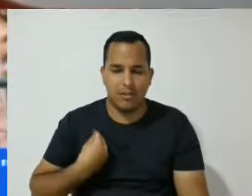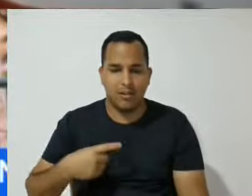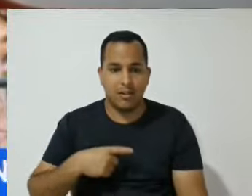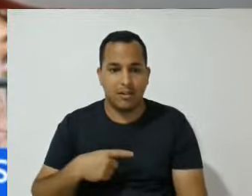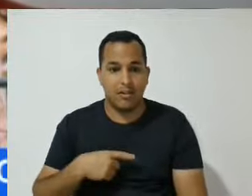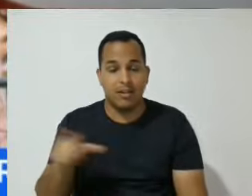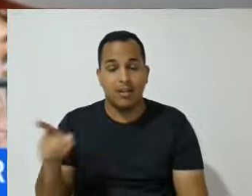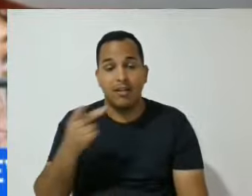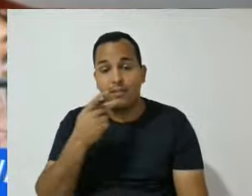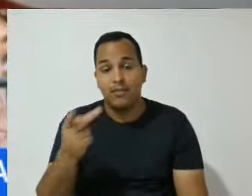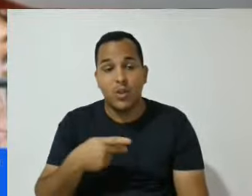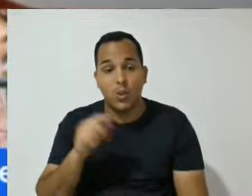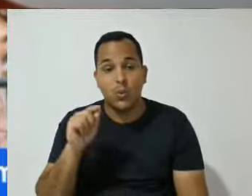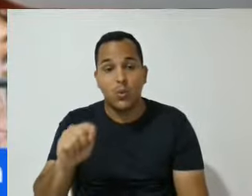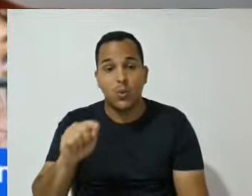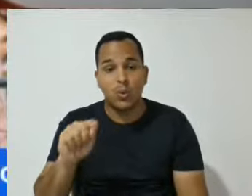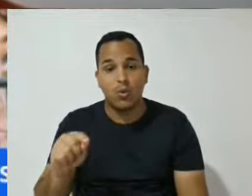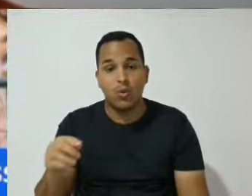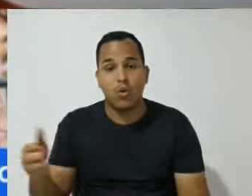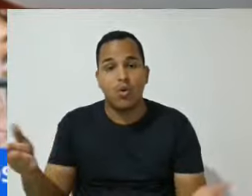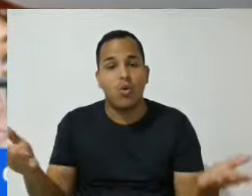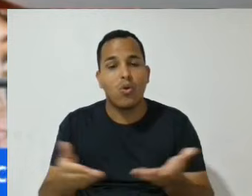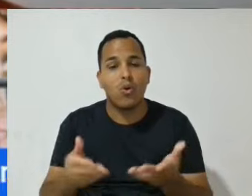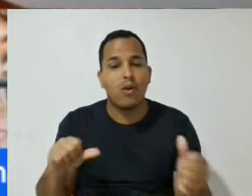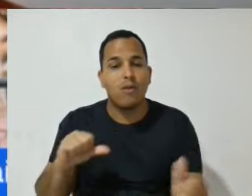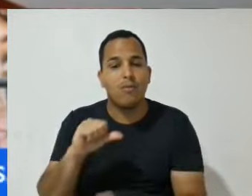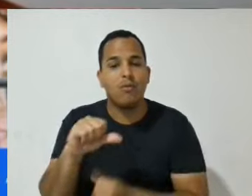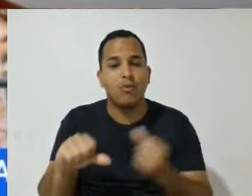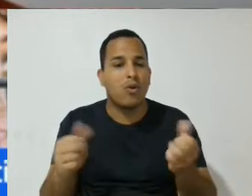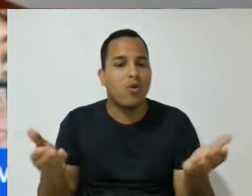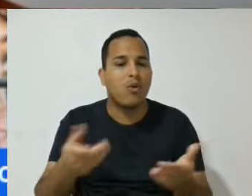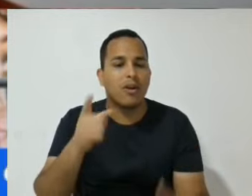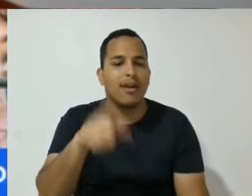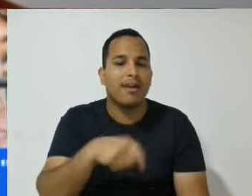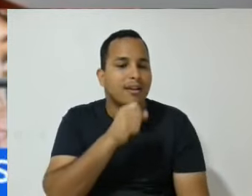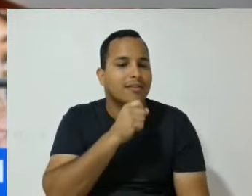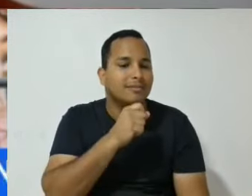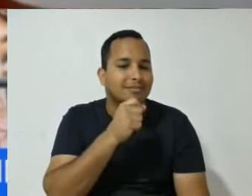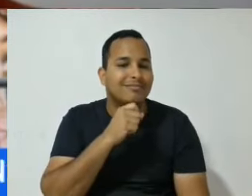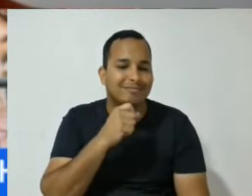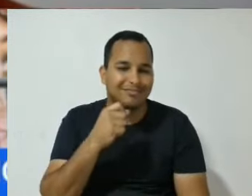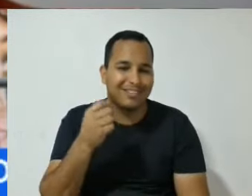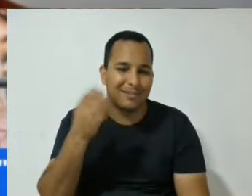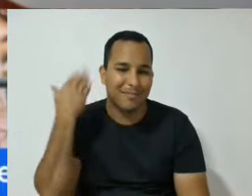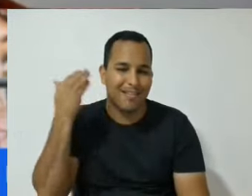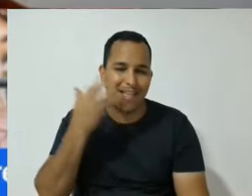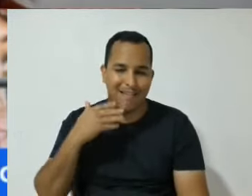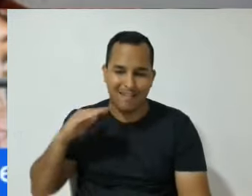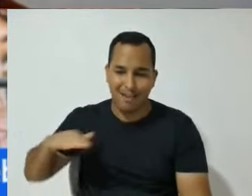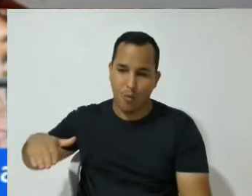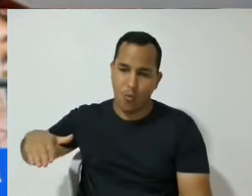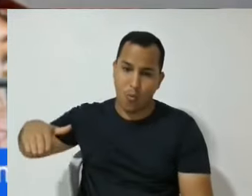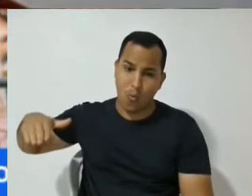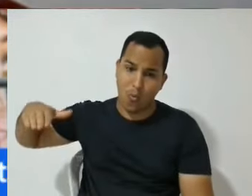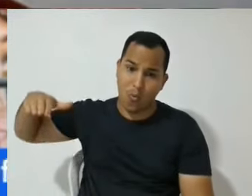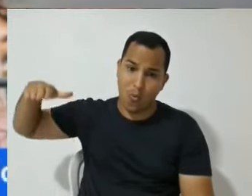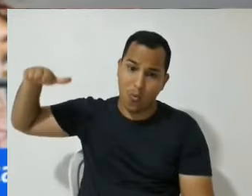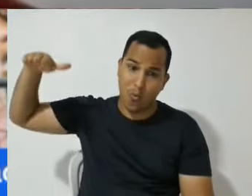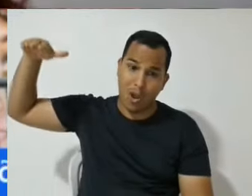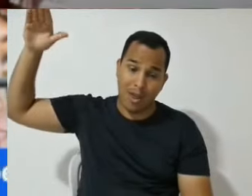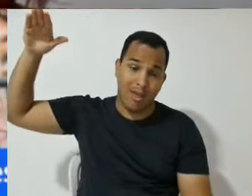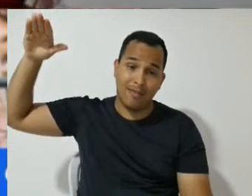esse pouco mudou, que hoje é um pouco mais da terceira idade. A meninada cresceu, né? Quem frequenta os filhos